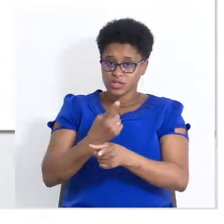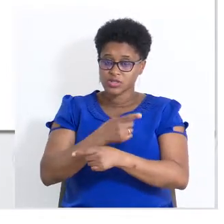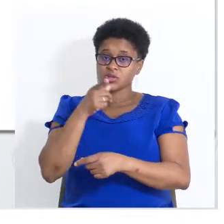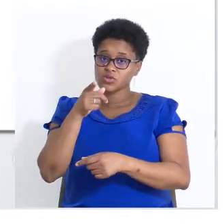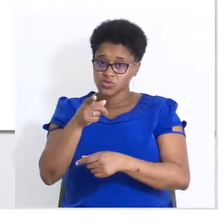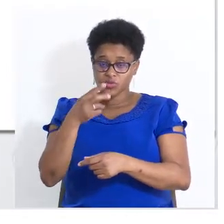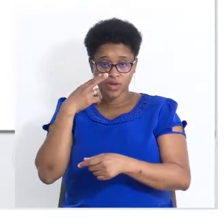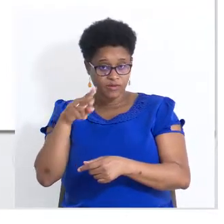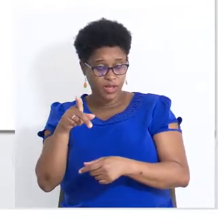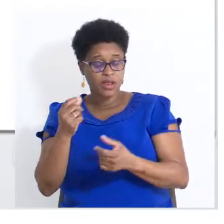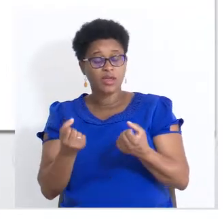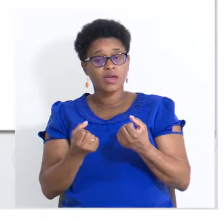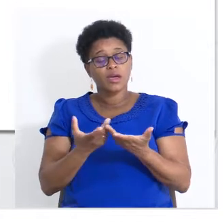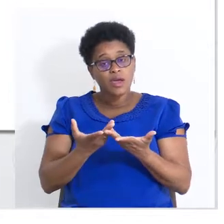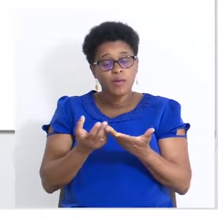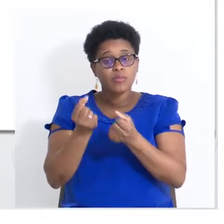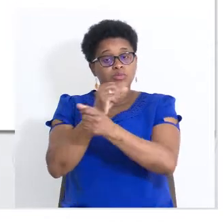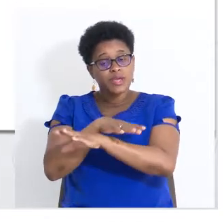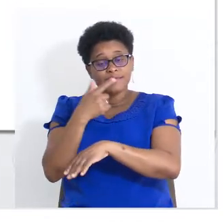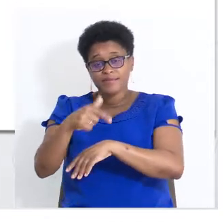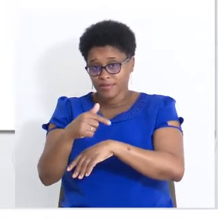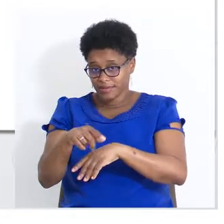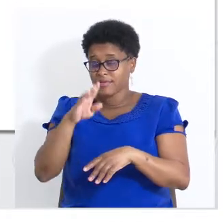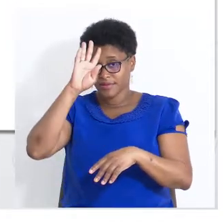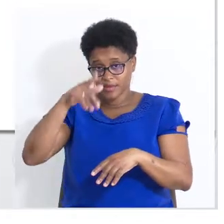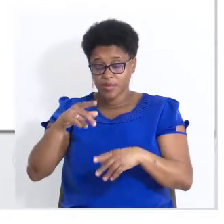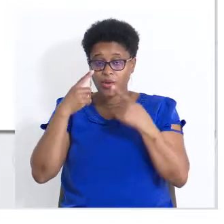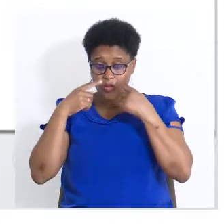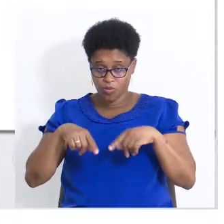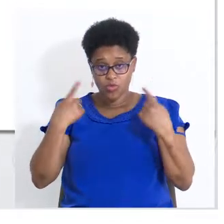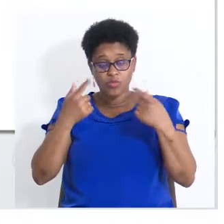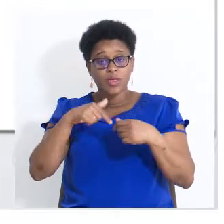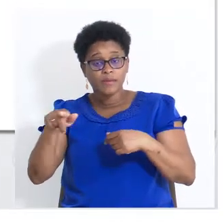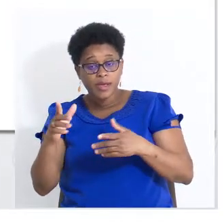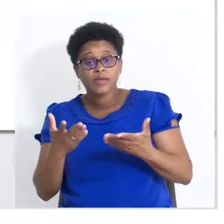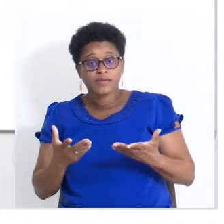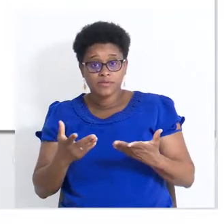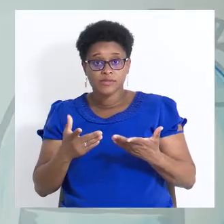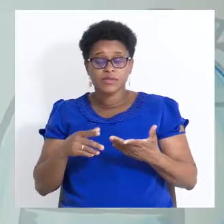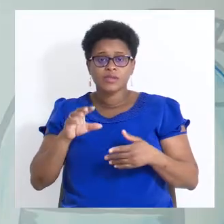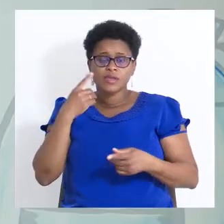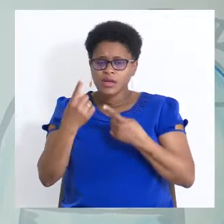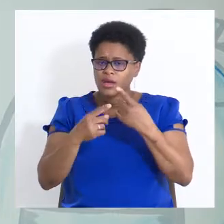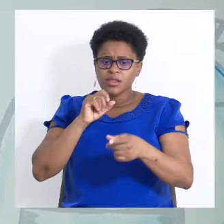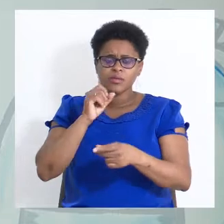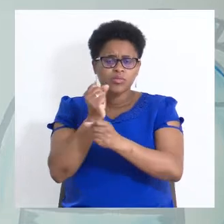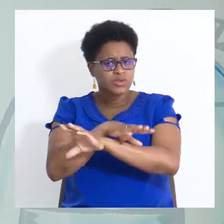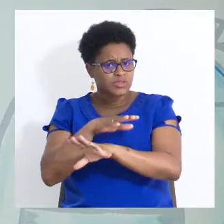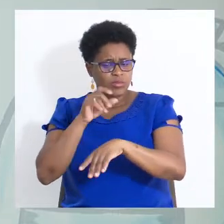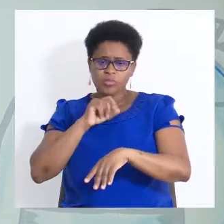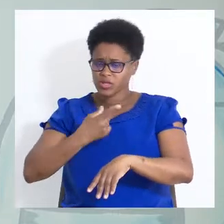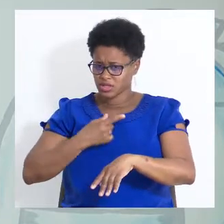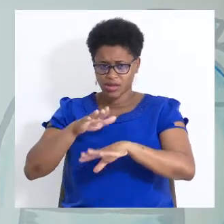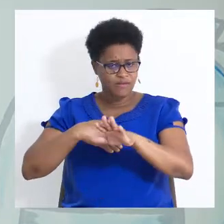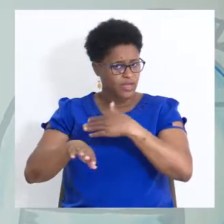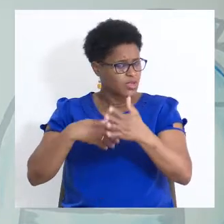Outra característica que vais encontrar na publicidade tem que ter em conta o público a que se destina. Portanto, a publicidade não pode ser feita assim